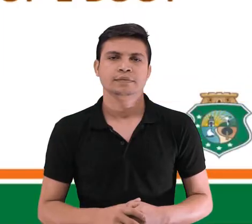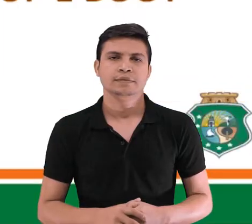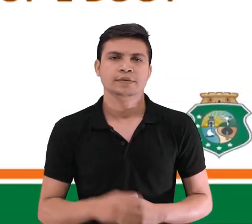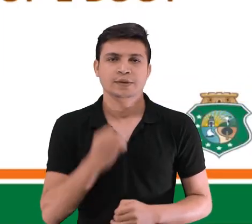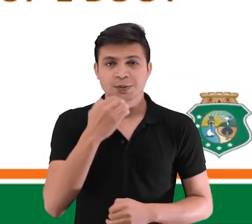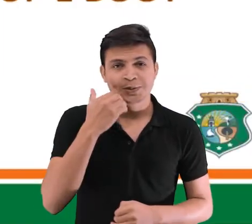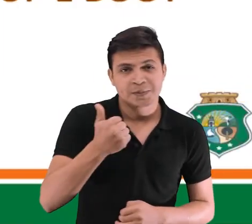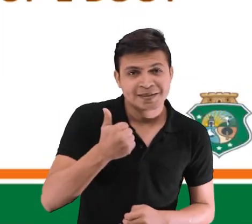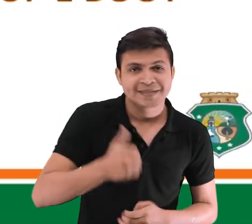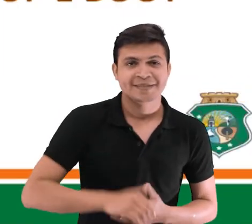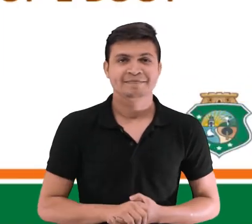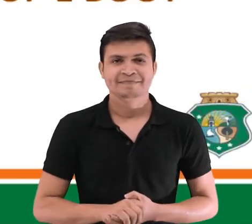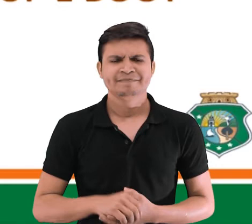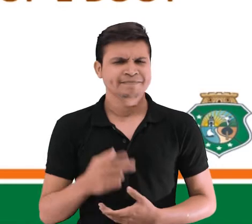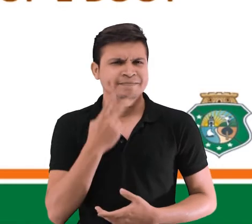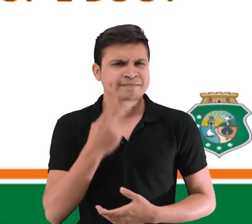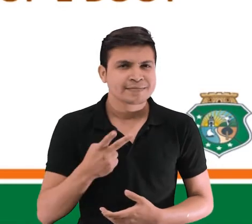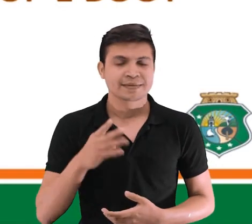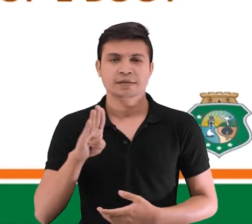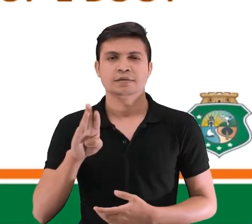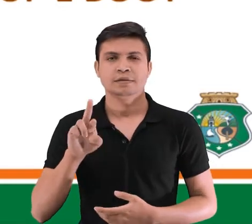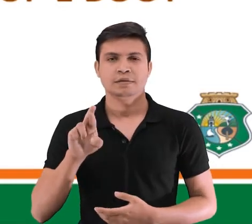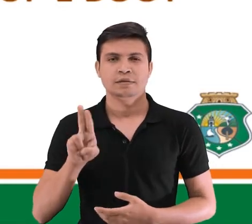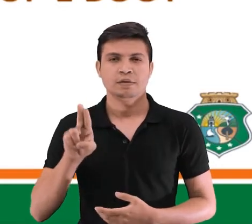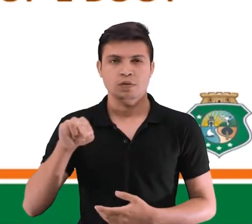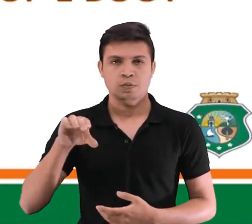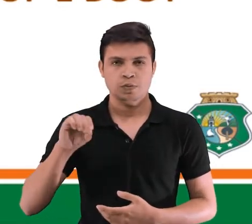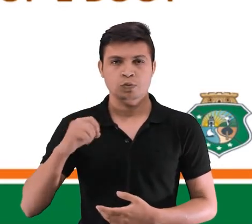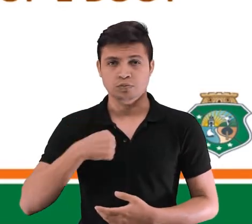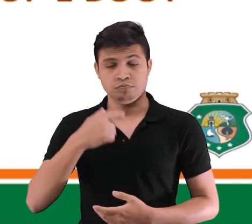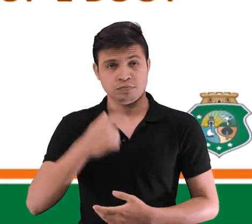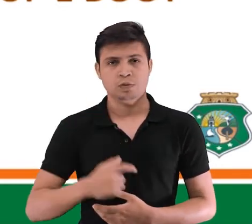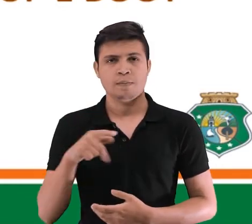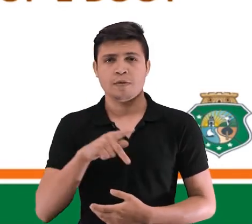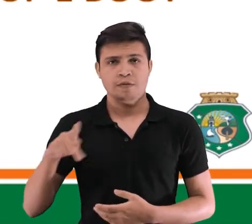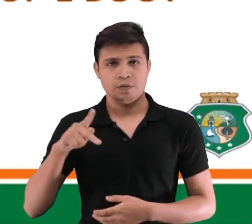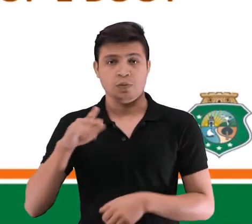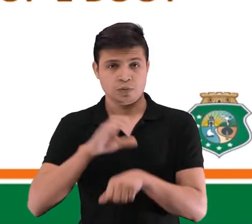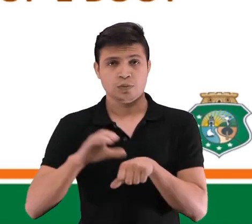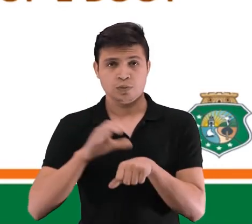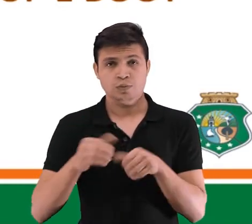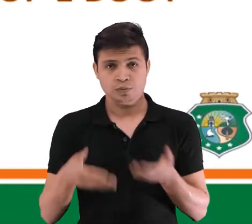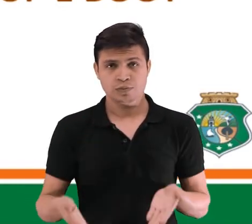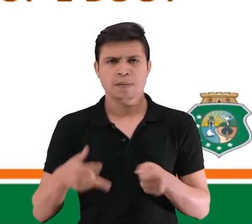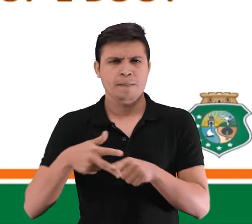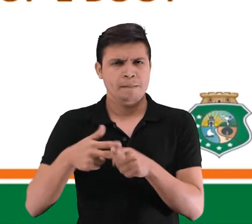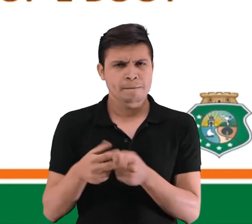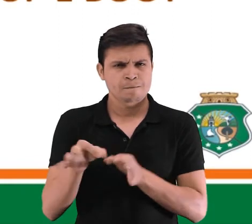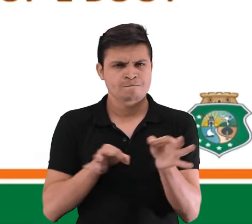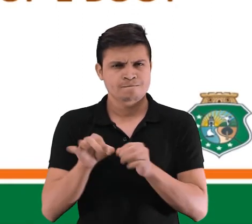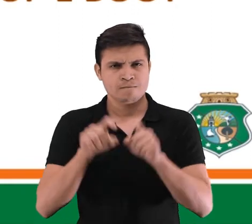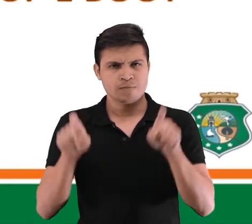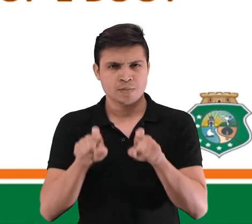Tudo bem, cursista? Aqui quem fala é o Bruno Souza, um dos professores do curso de montagem e manutenção de computadores.